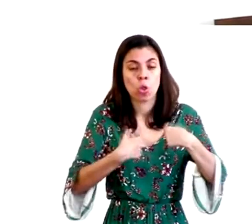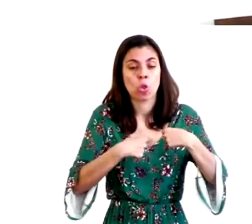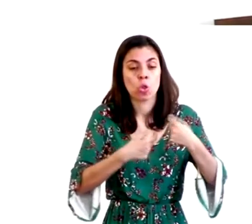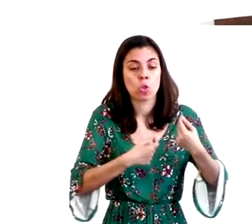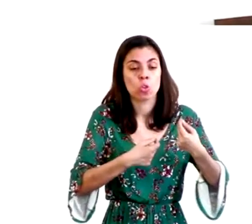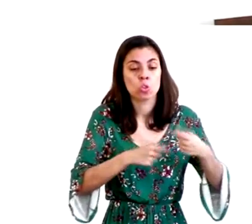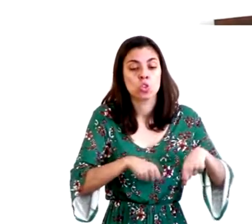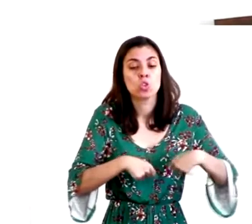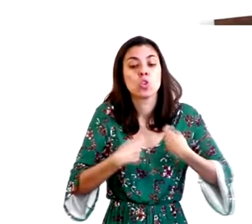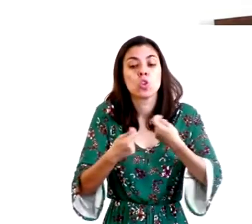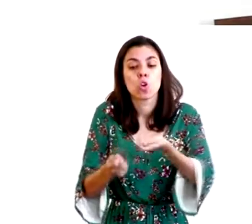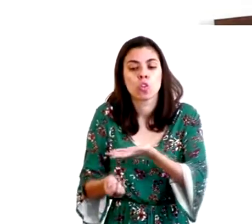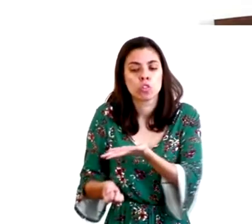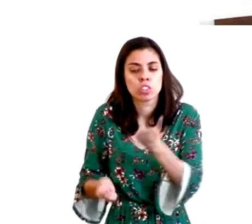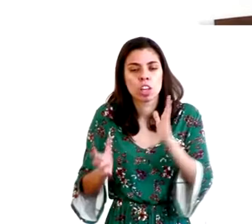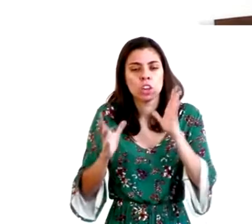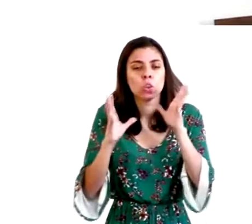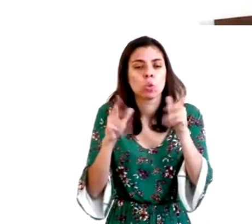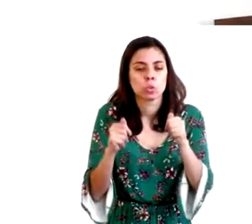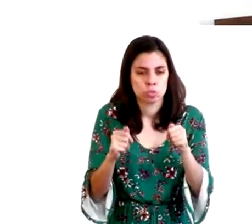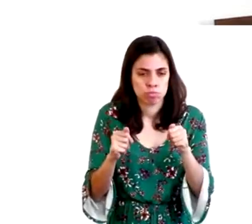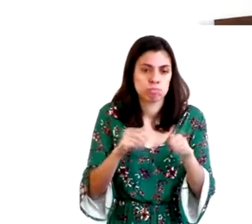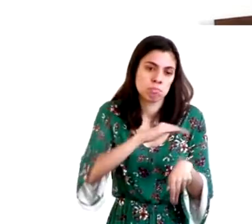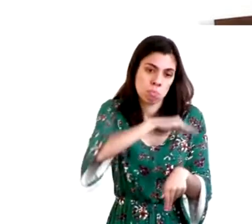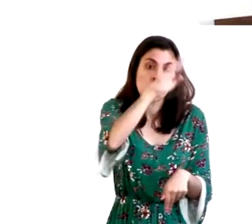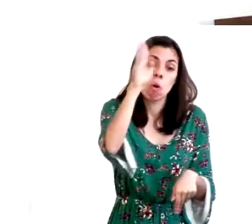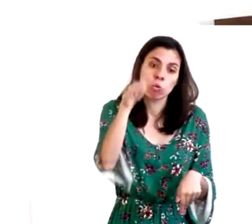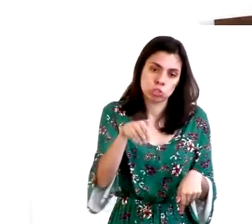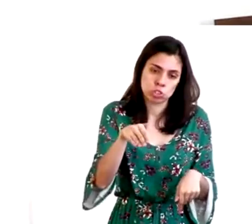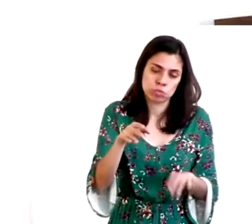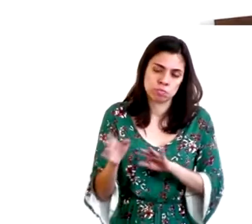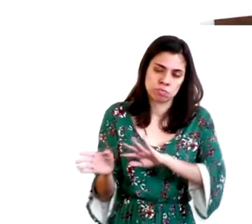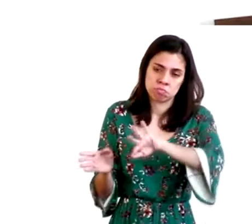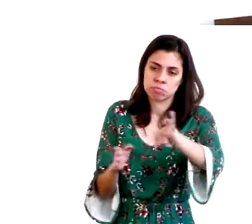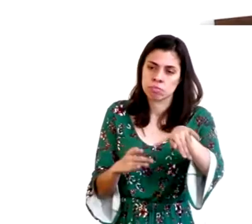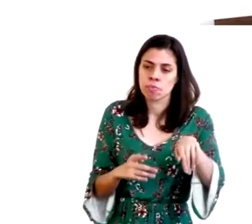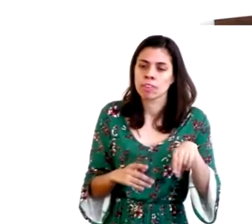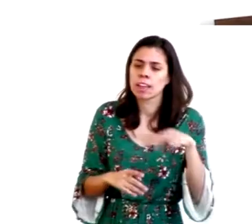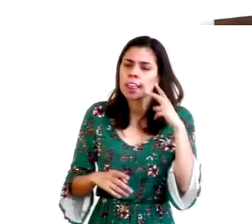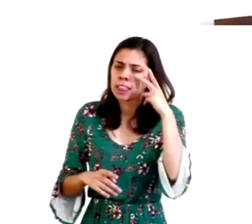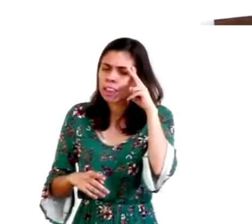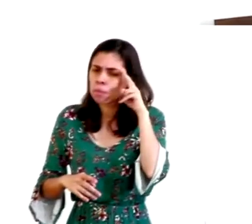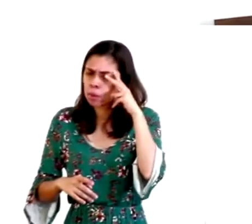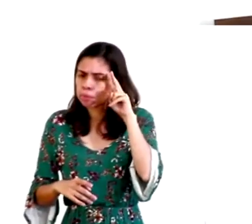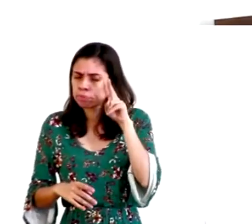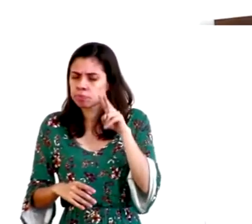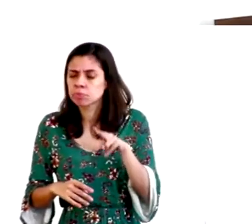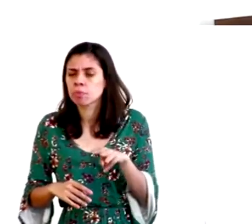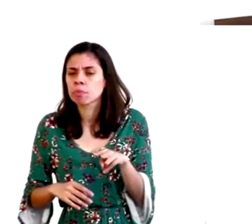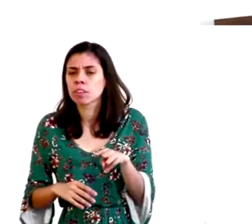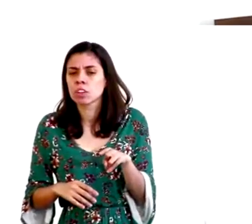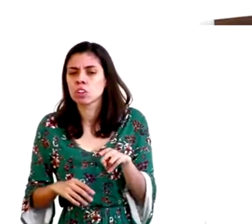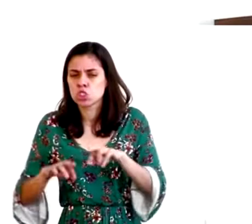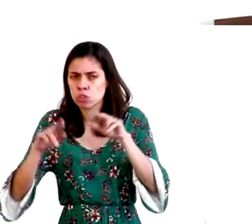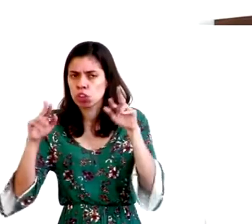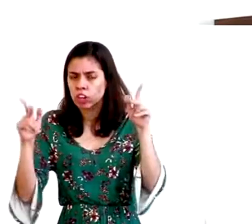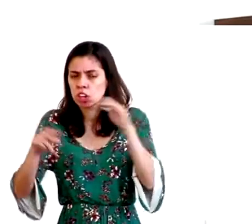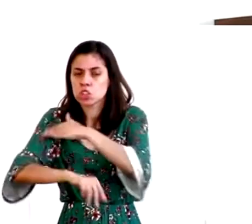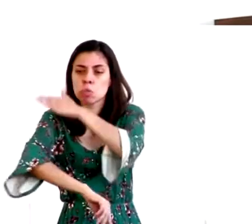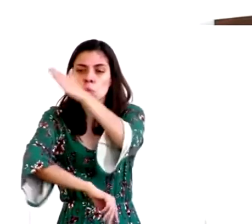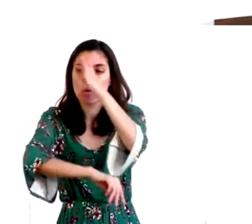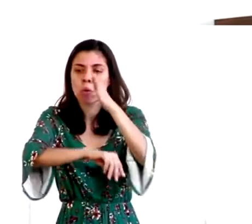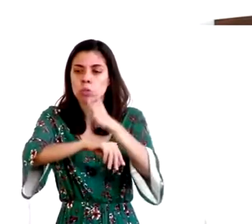seus discípulos mais achegados, Pedro, João, Tiago. Eles têm acesso